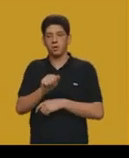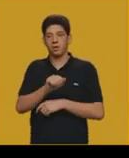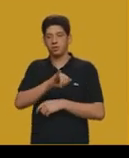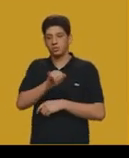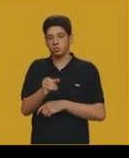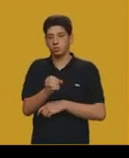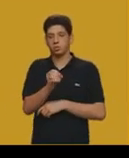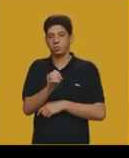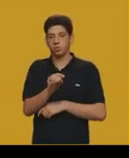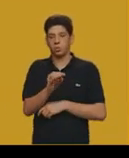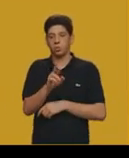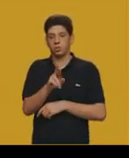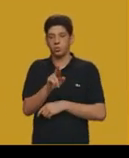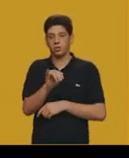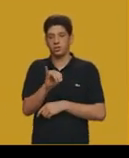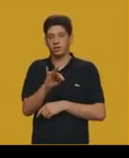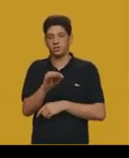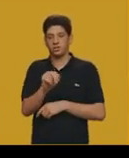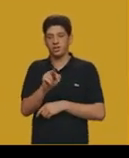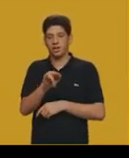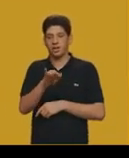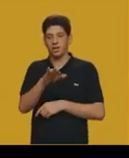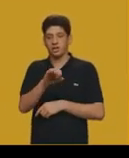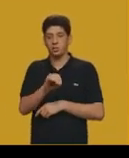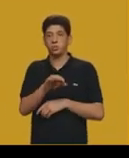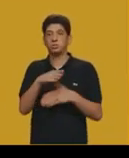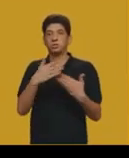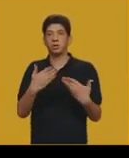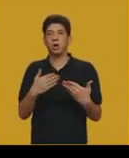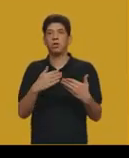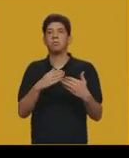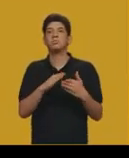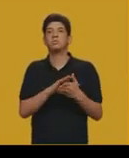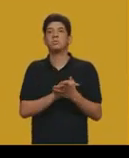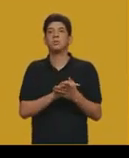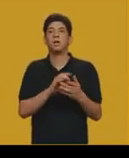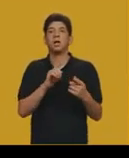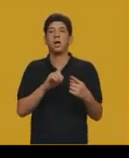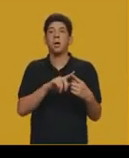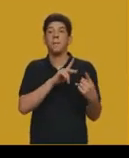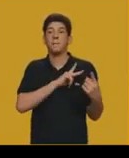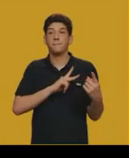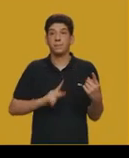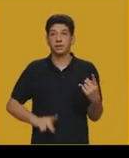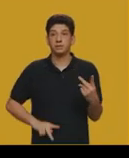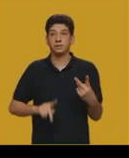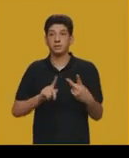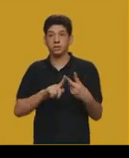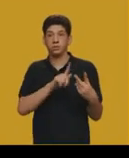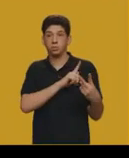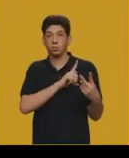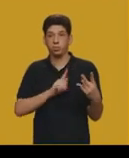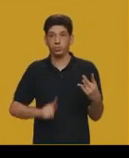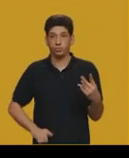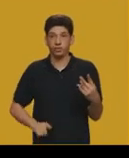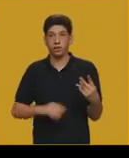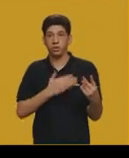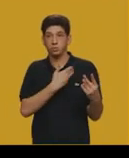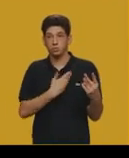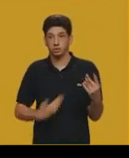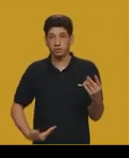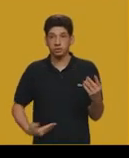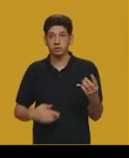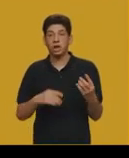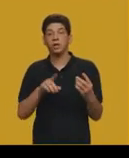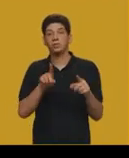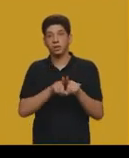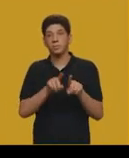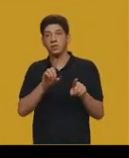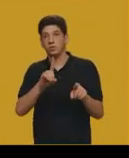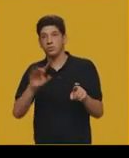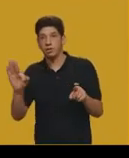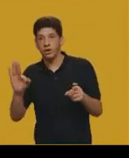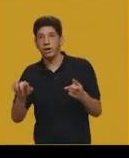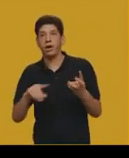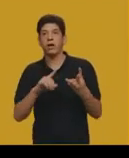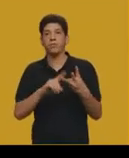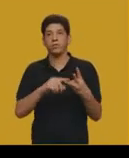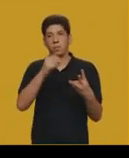governadores estaduais e do Distrito Federal, os prefeitos de cidades com mais de 200 mil